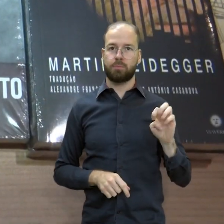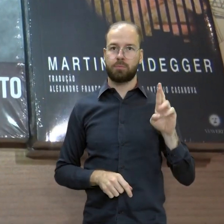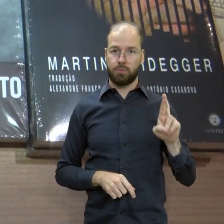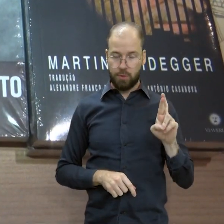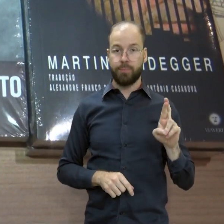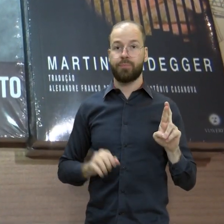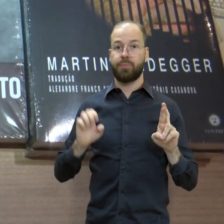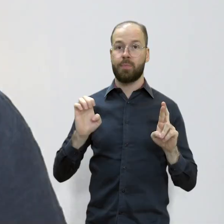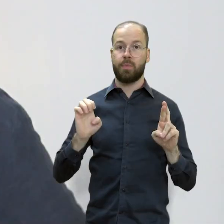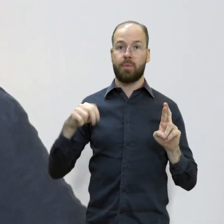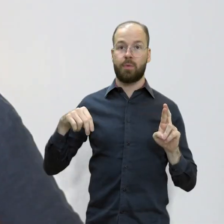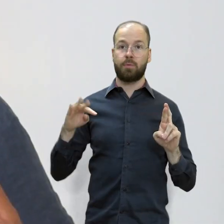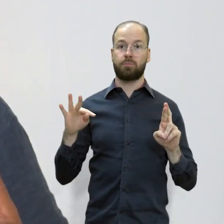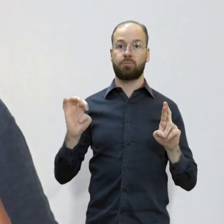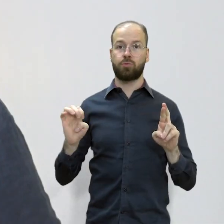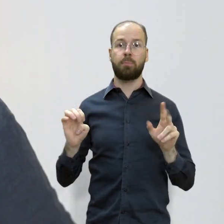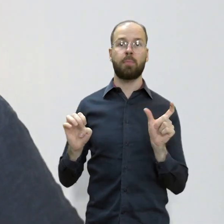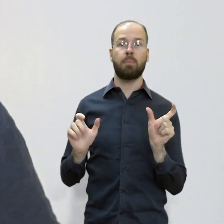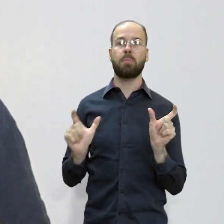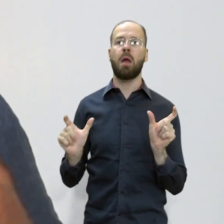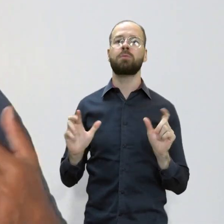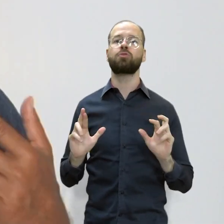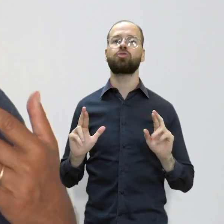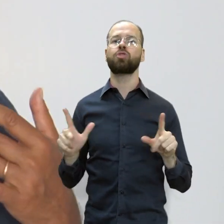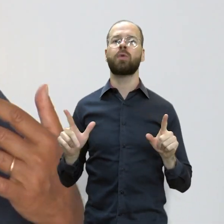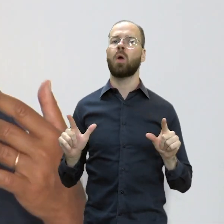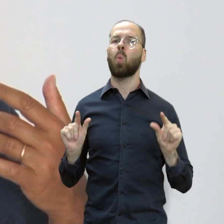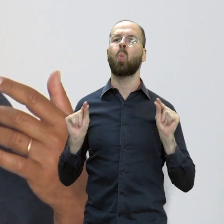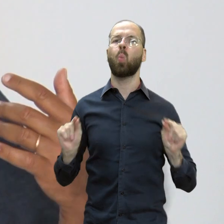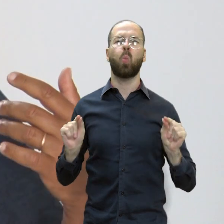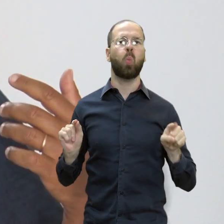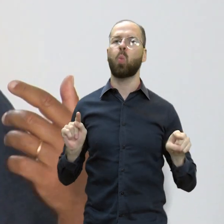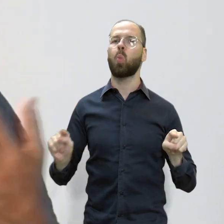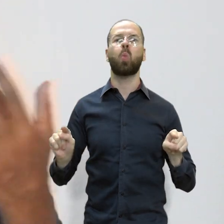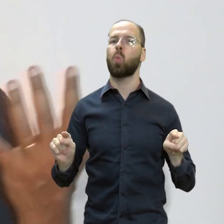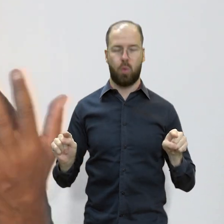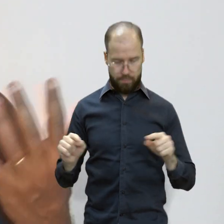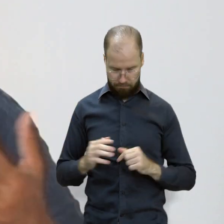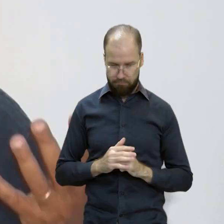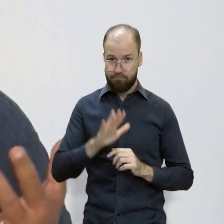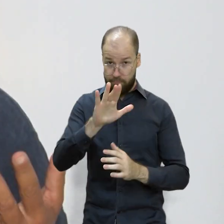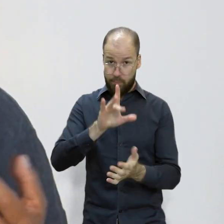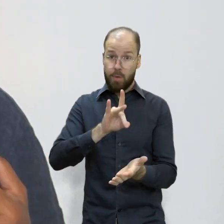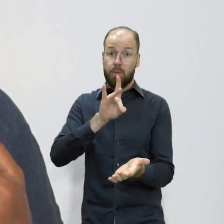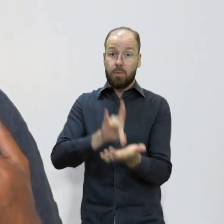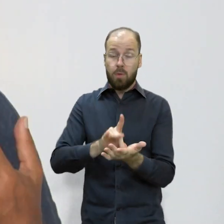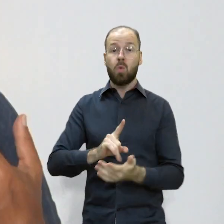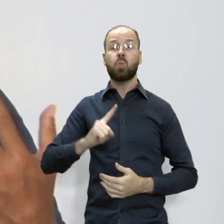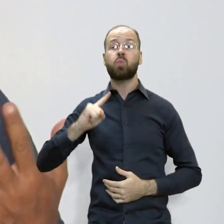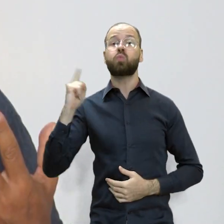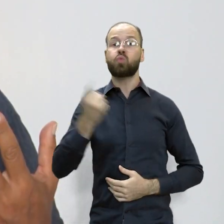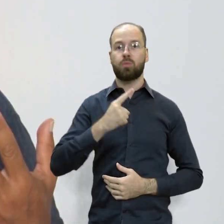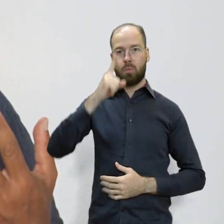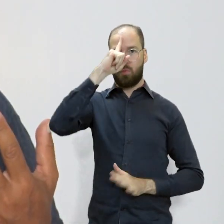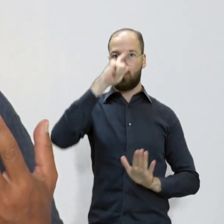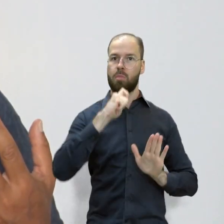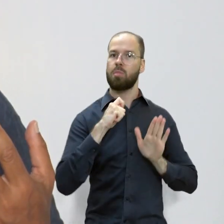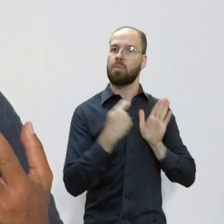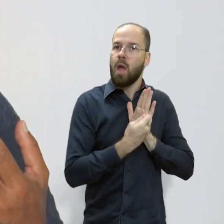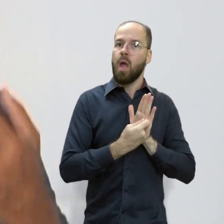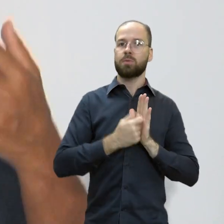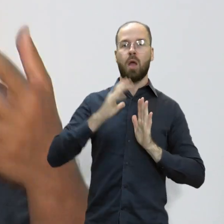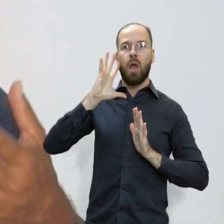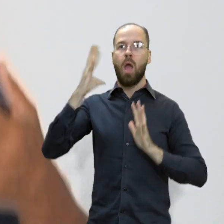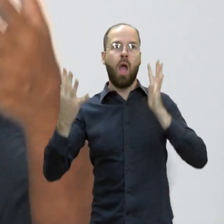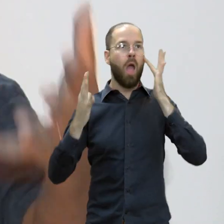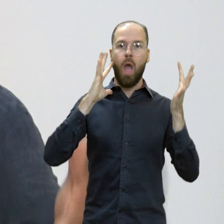é ente? Na verdade, o que acontece, não é? Todas as nossas determinações dependem das nossas relações